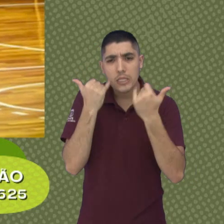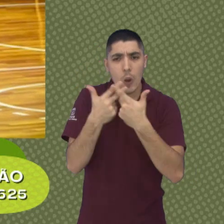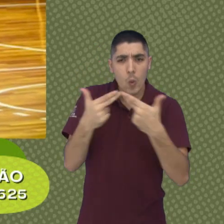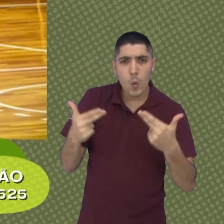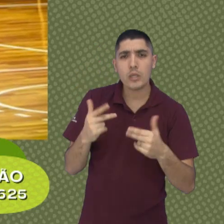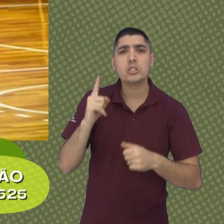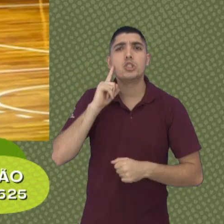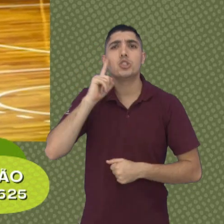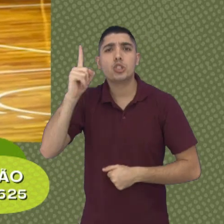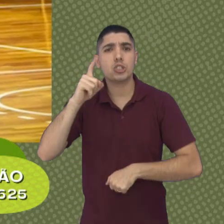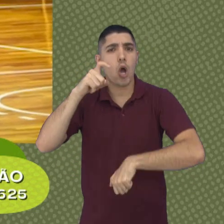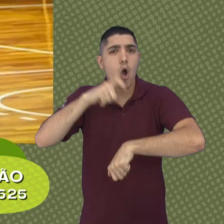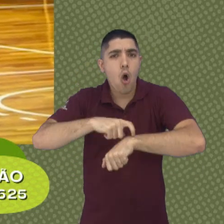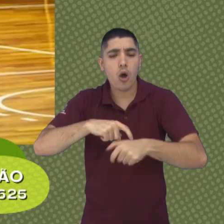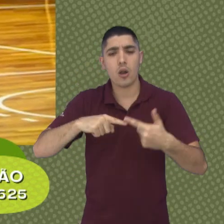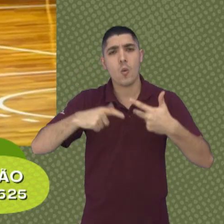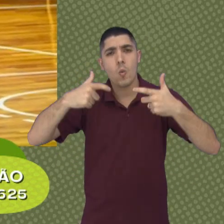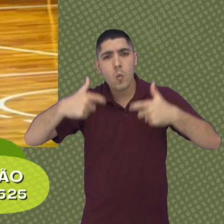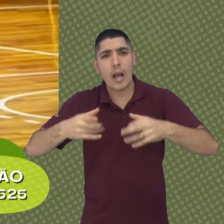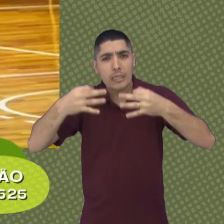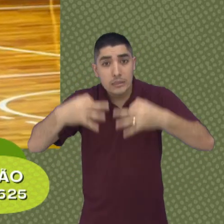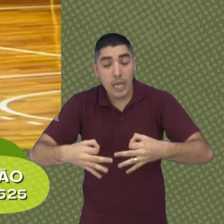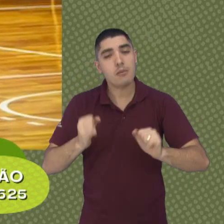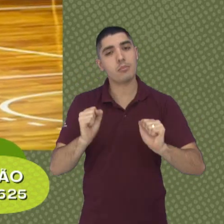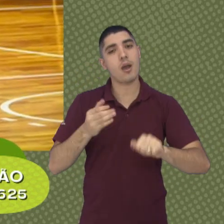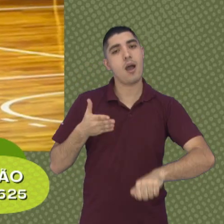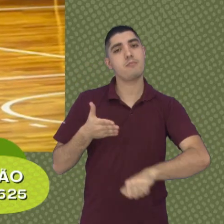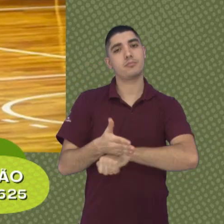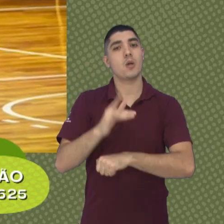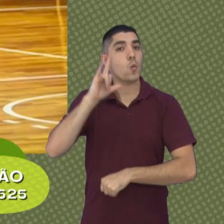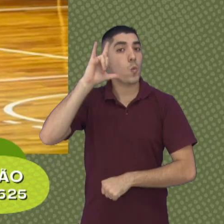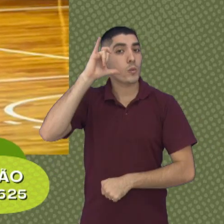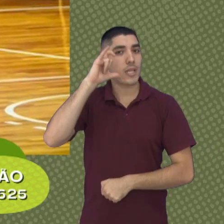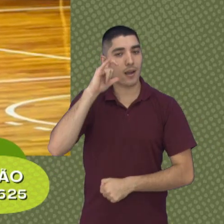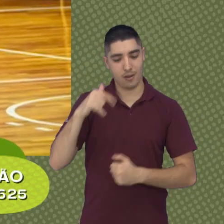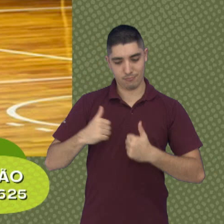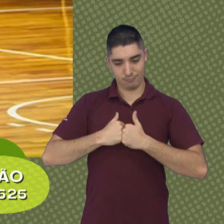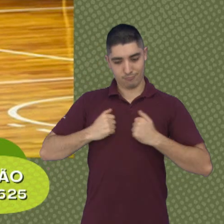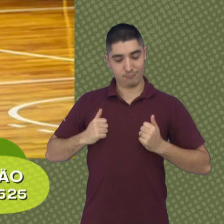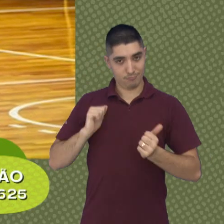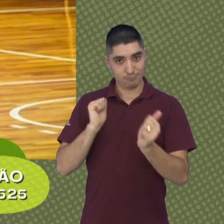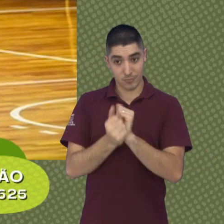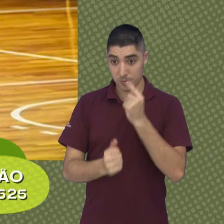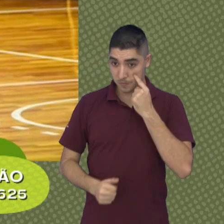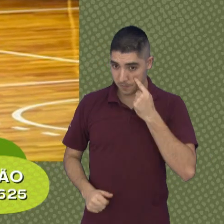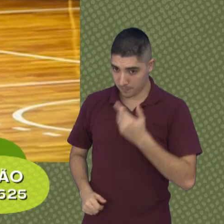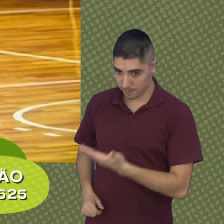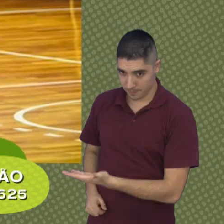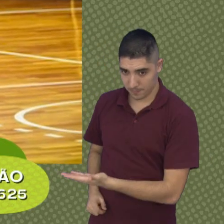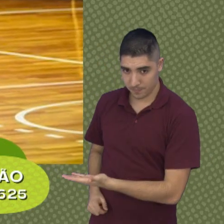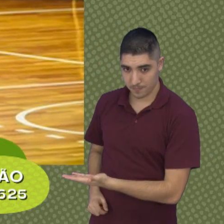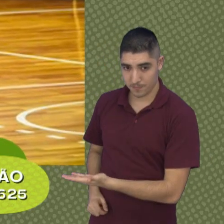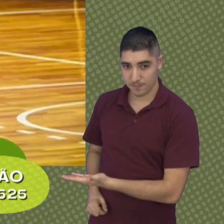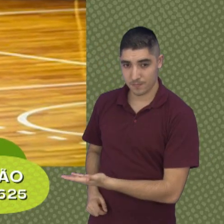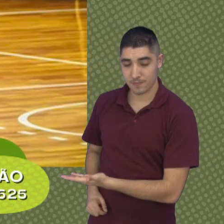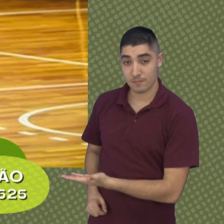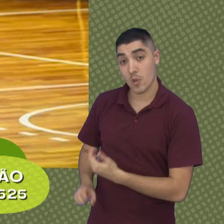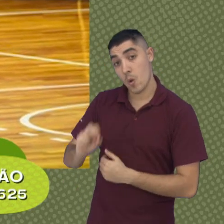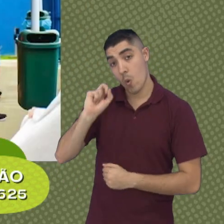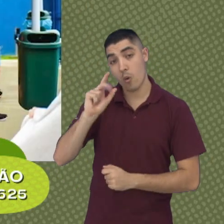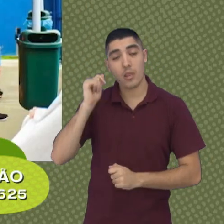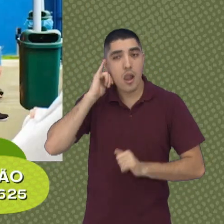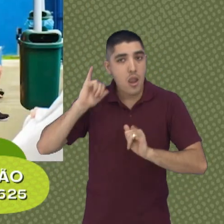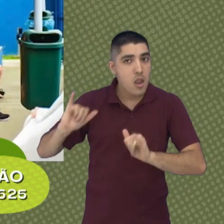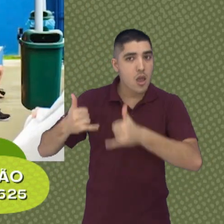datas, horários e locais de cada modalidade, acesse o Instagram do Atleta Cidadão, que é o @AtletaCidadãoSJC, ou ligue no